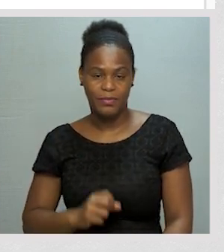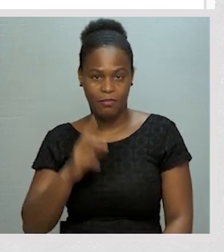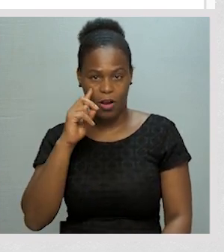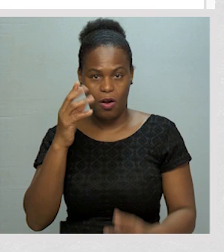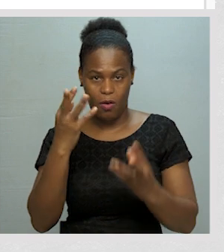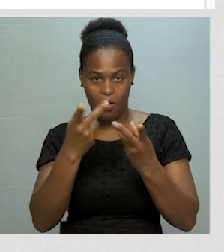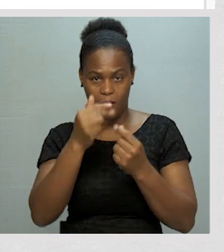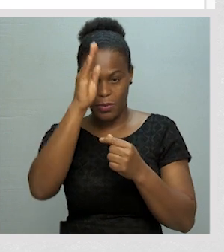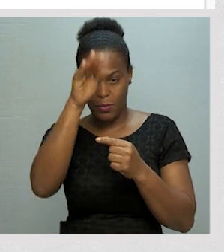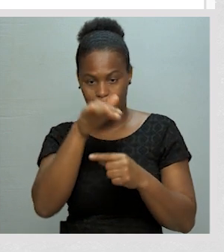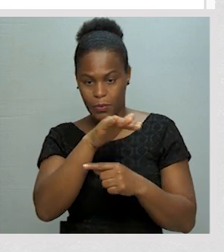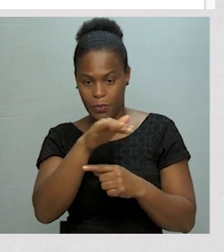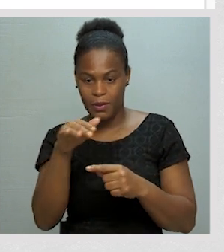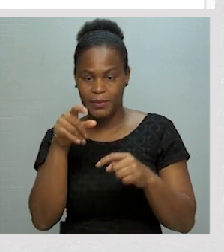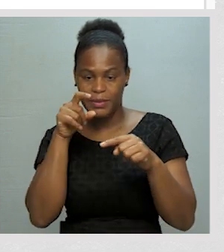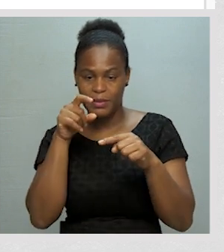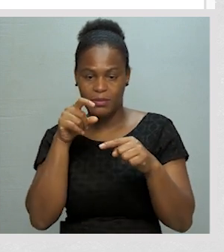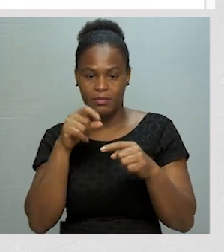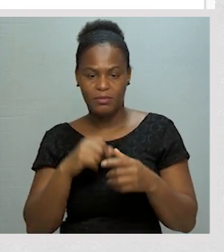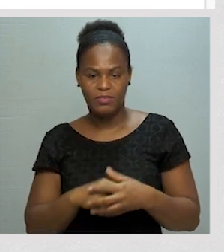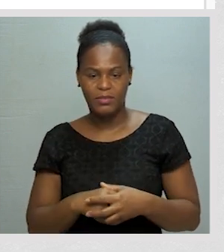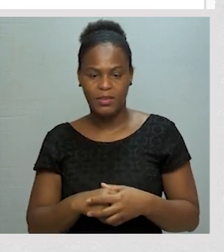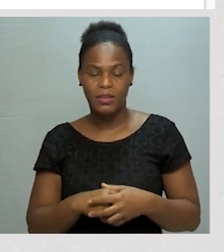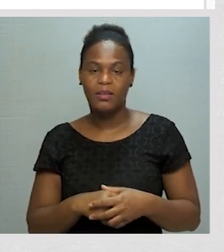vamos avançando.